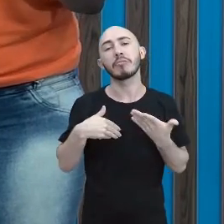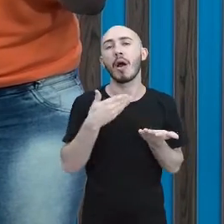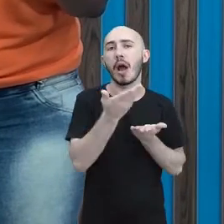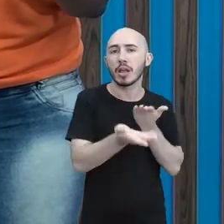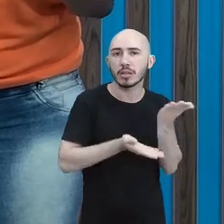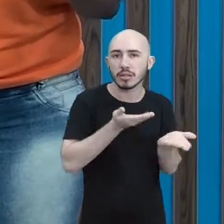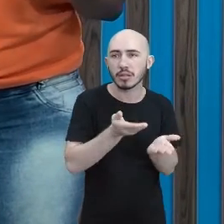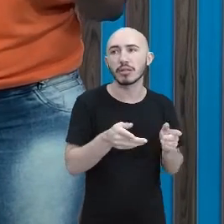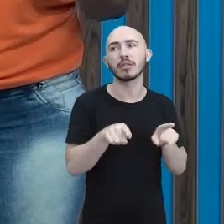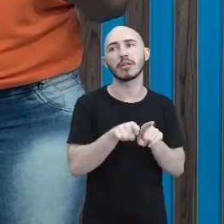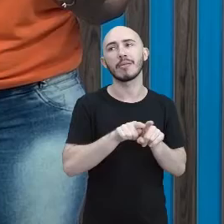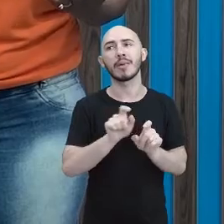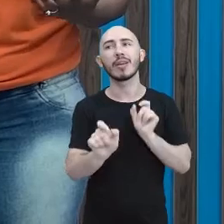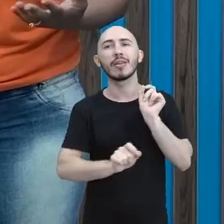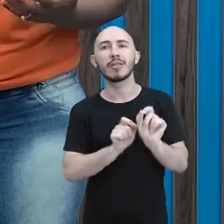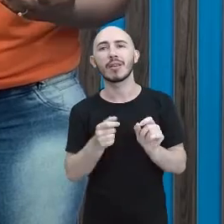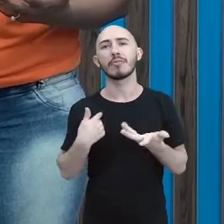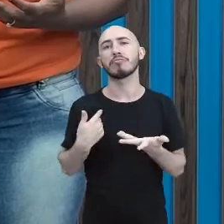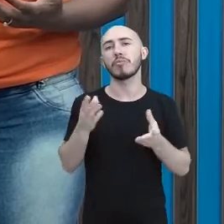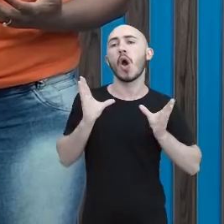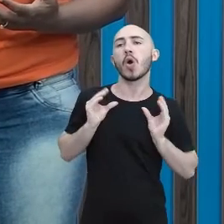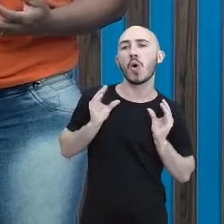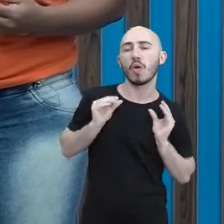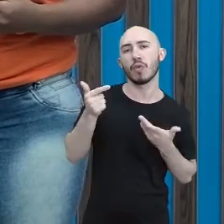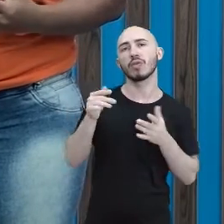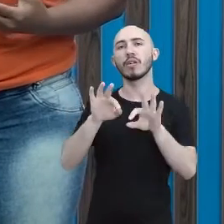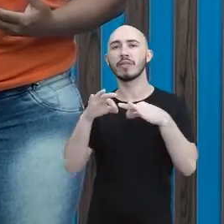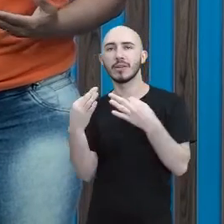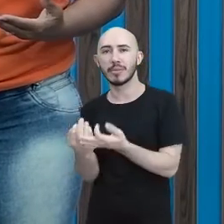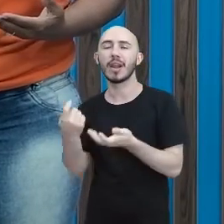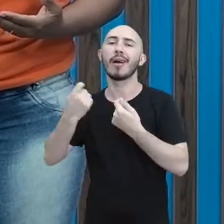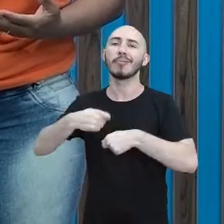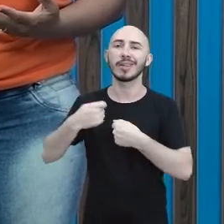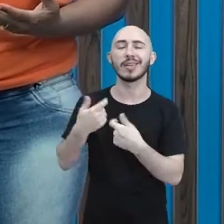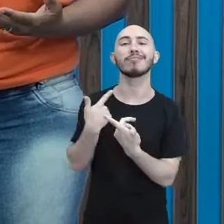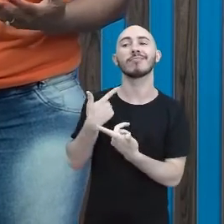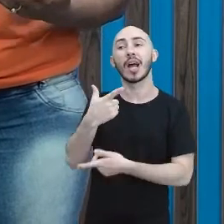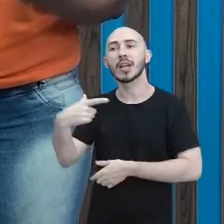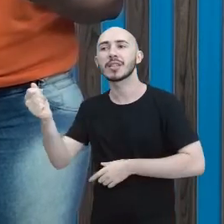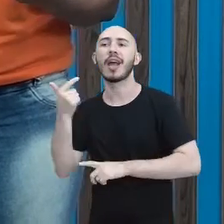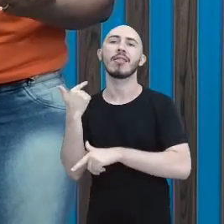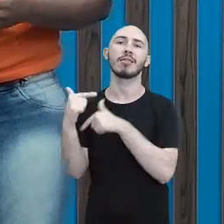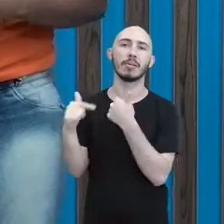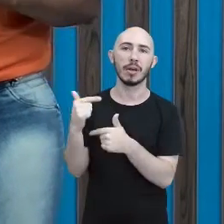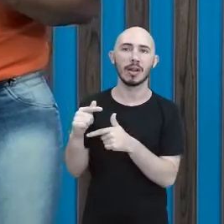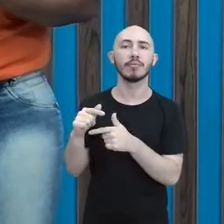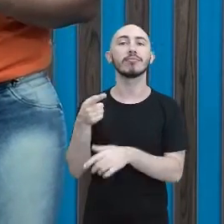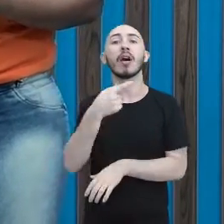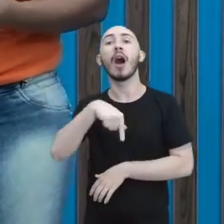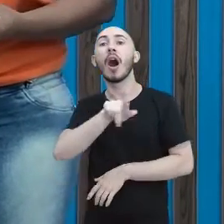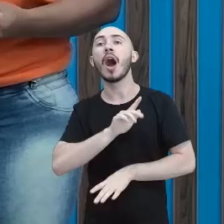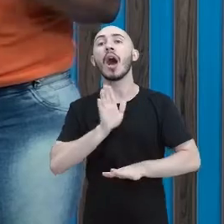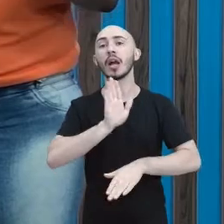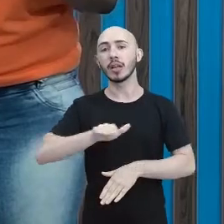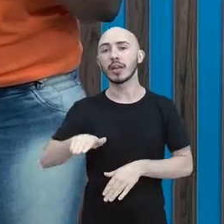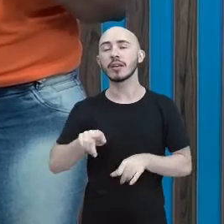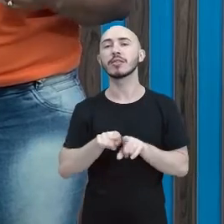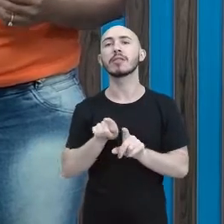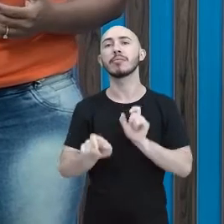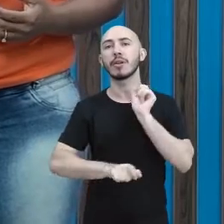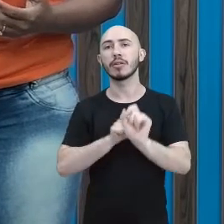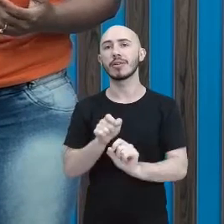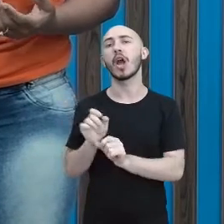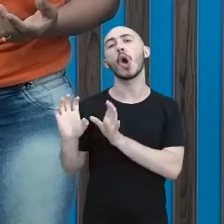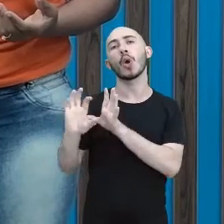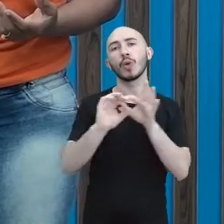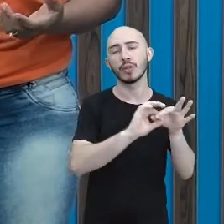assistencialista, que dá um certo conforto às famílias que precisam trabalhar, mas essas crianças, elas são contempladas no